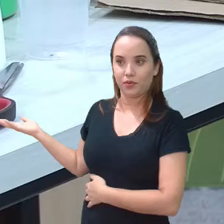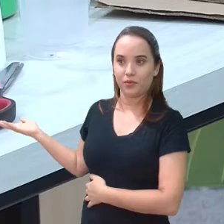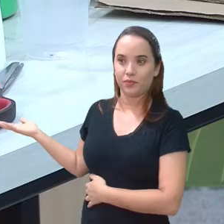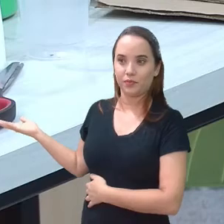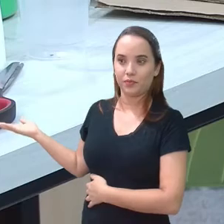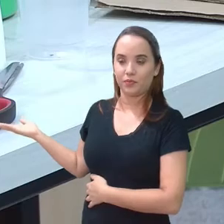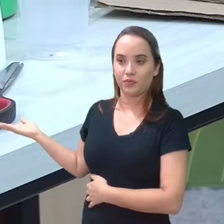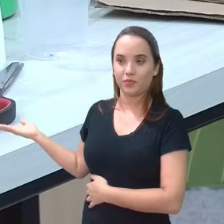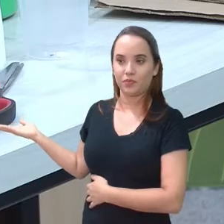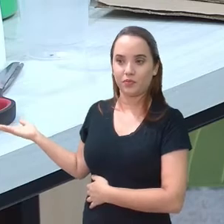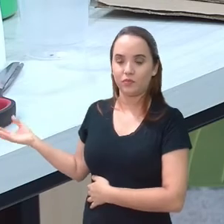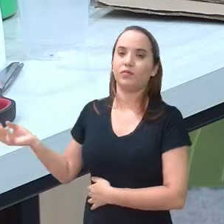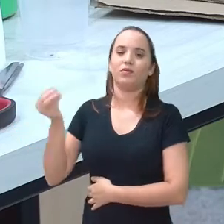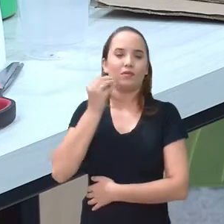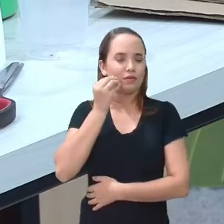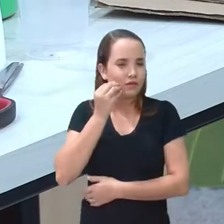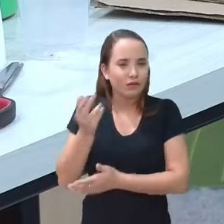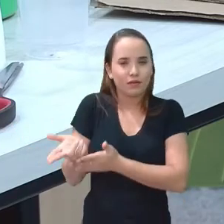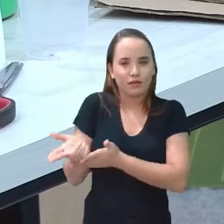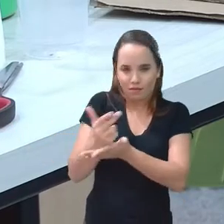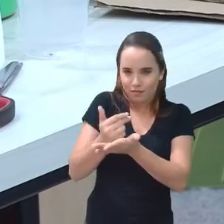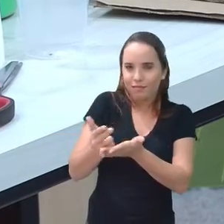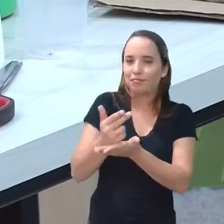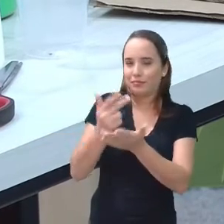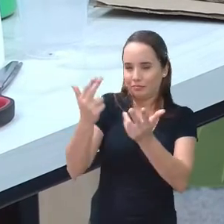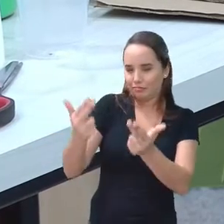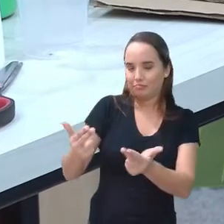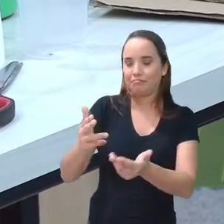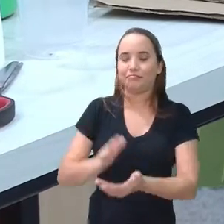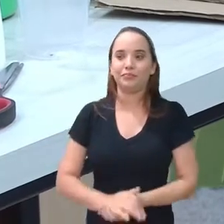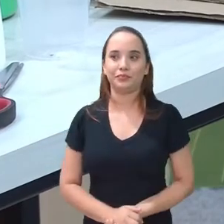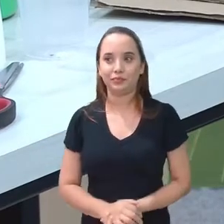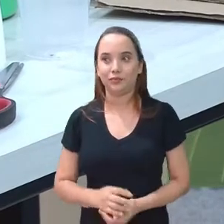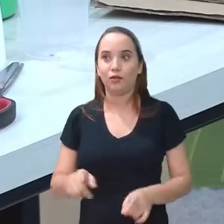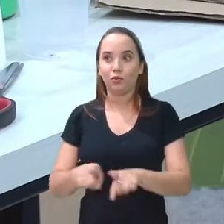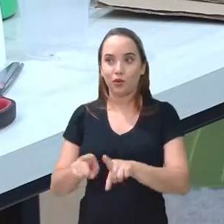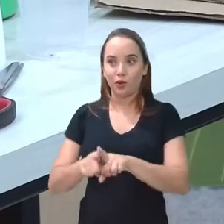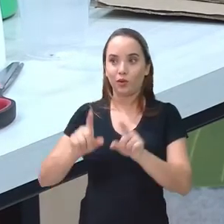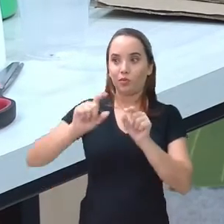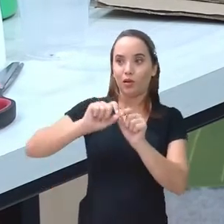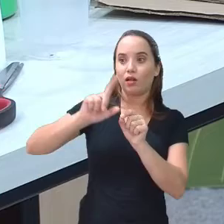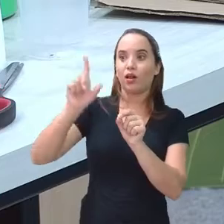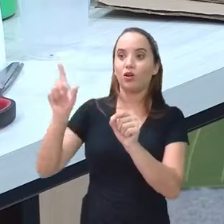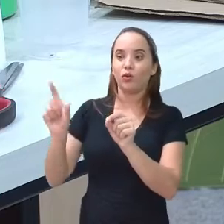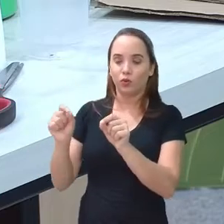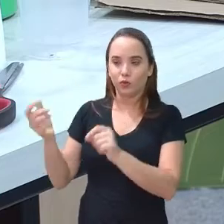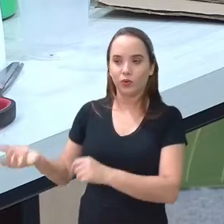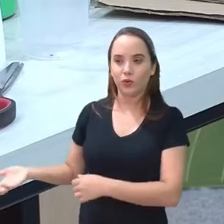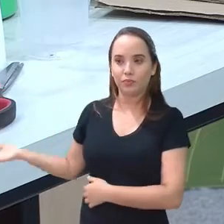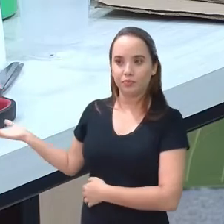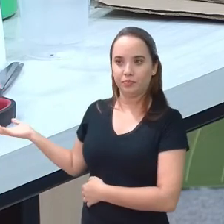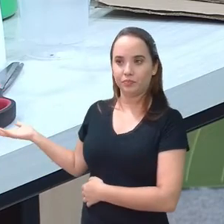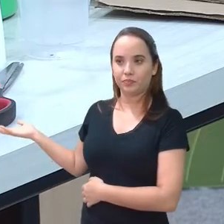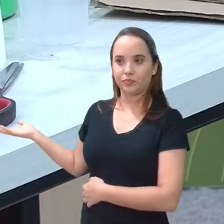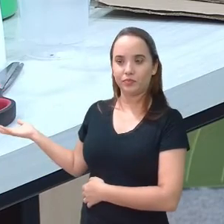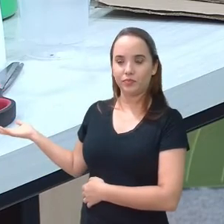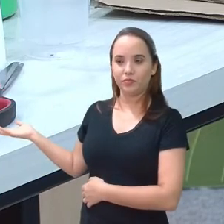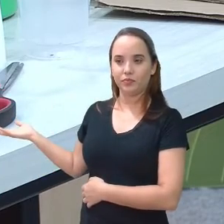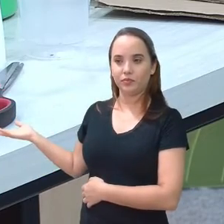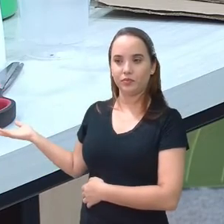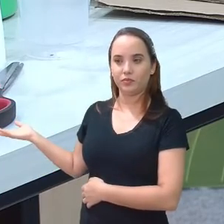né? Tentei fazer aí a questão do mapa e a questão da lua. Vou mostrar aqui a